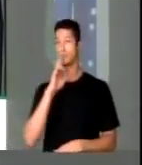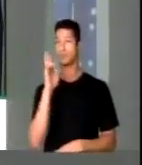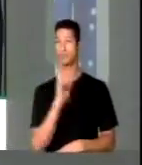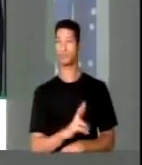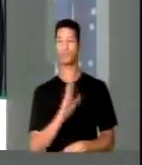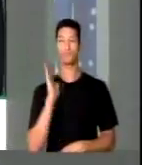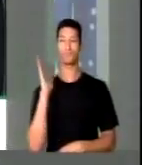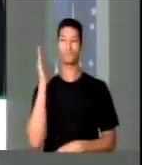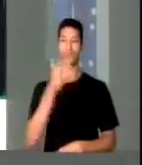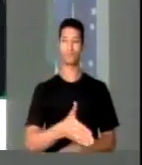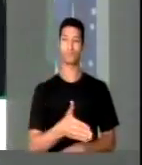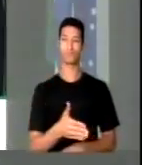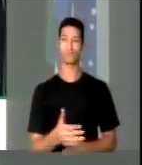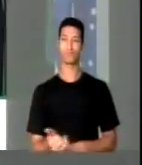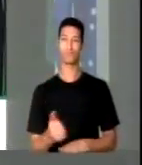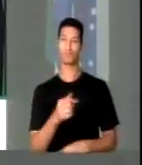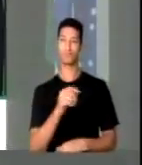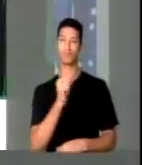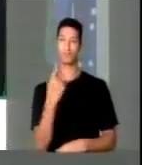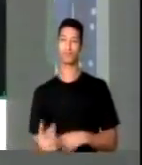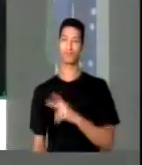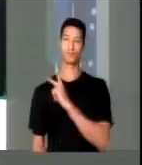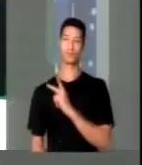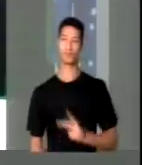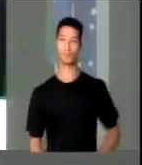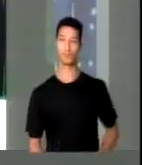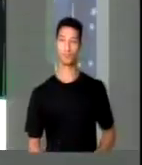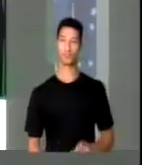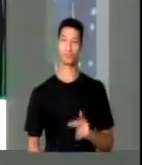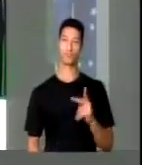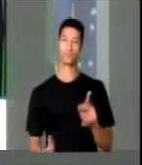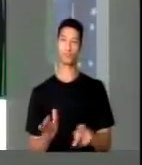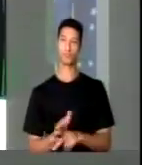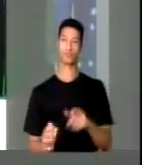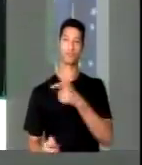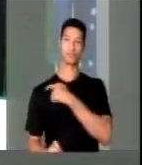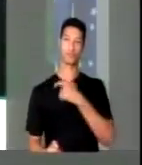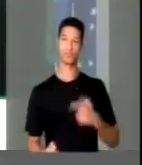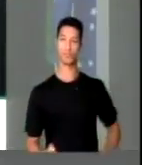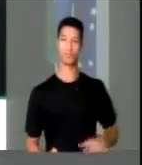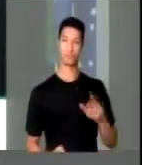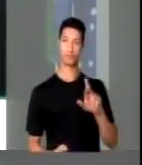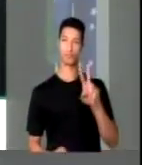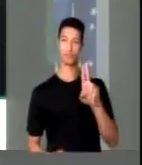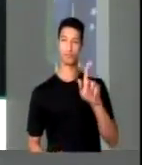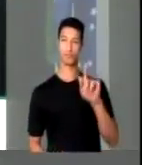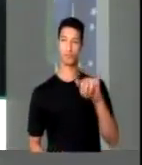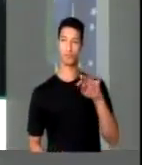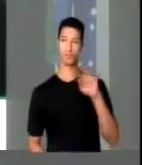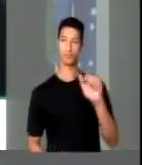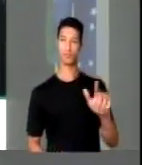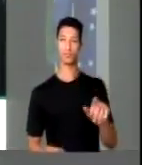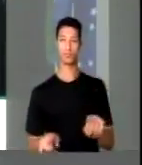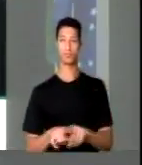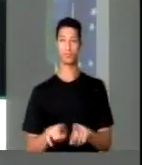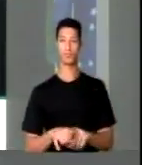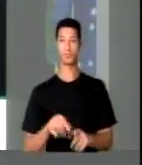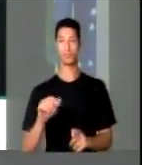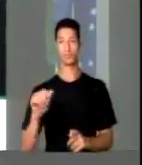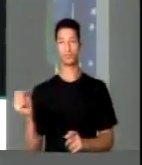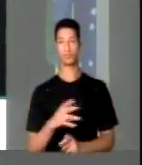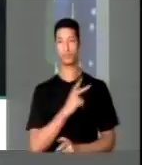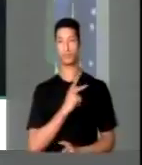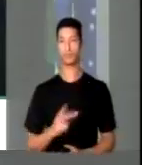responde diretamente ao ex-presidente chinês Hu Jintao e ao